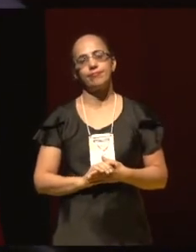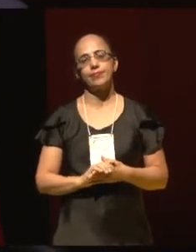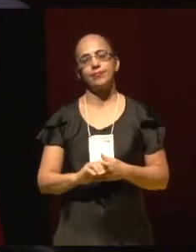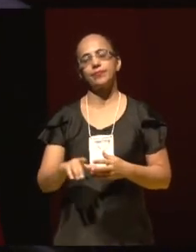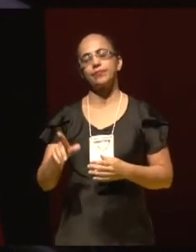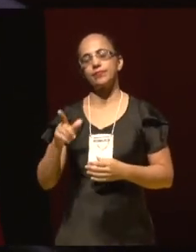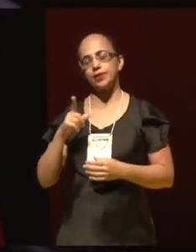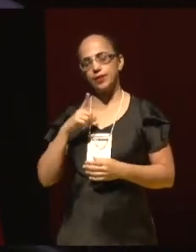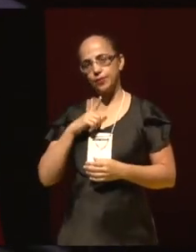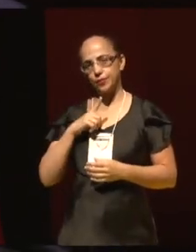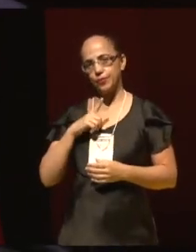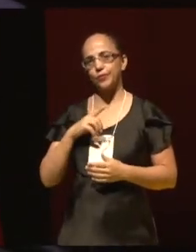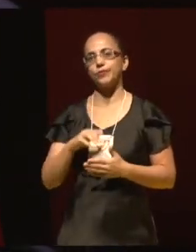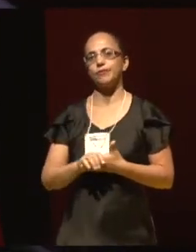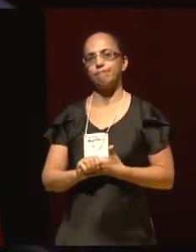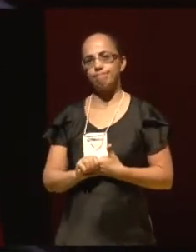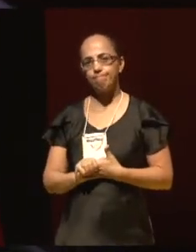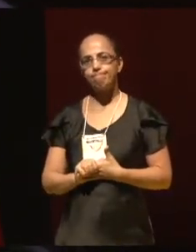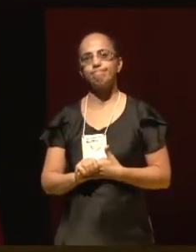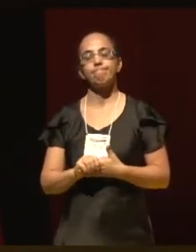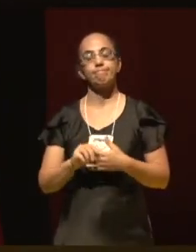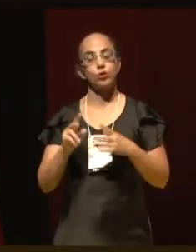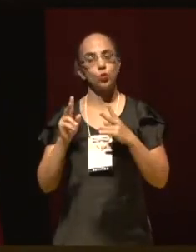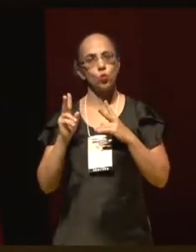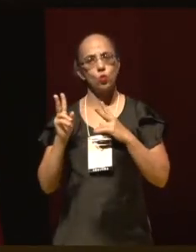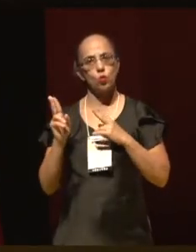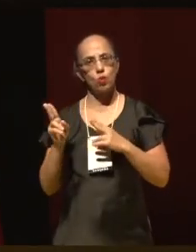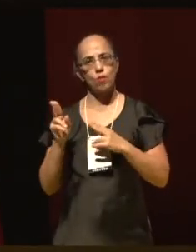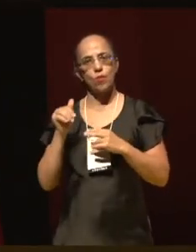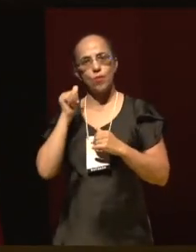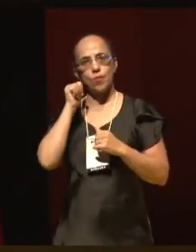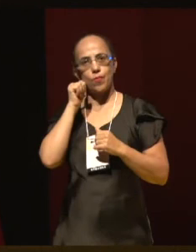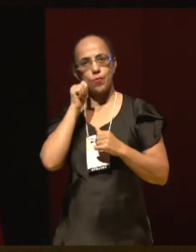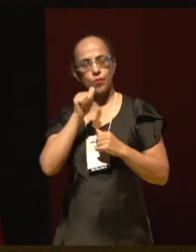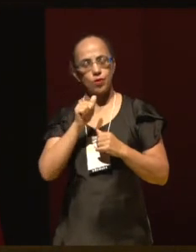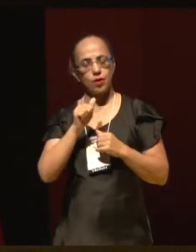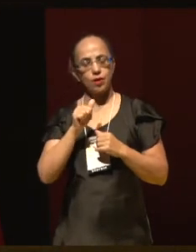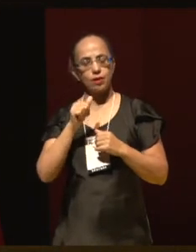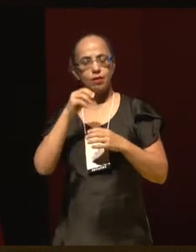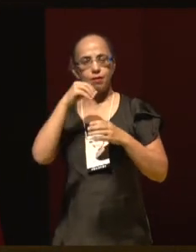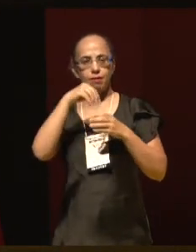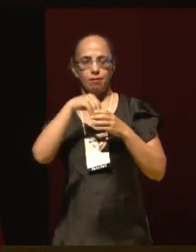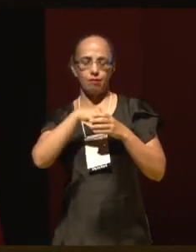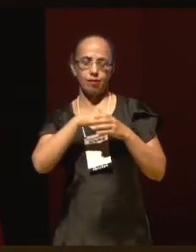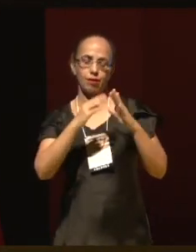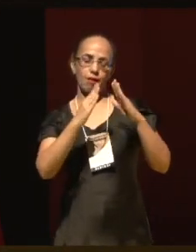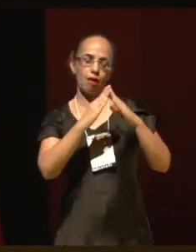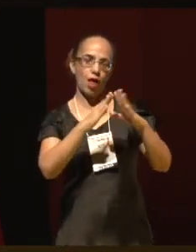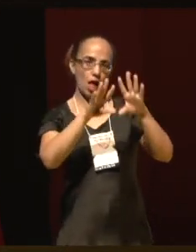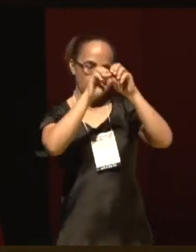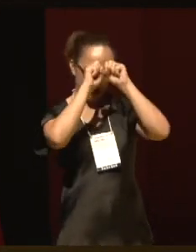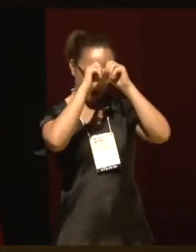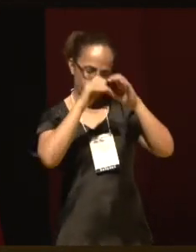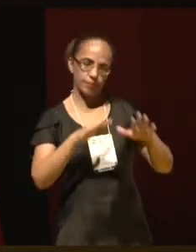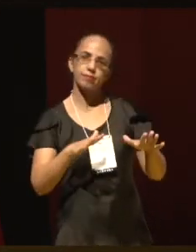Temos como acolher dentro do centro espírita.